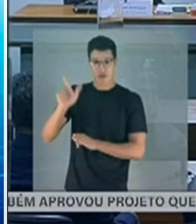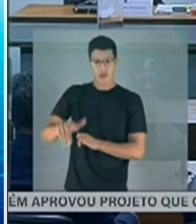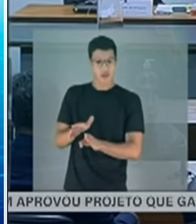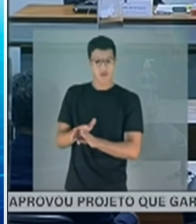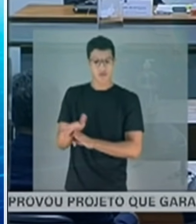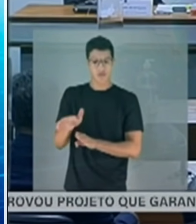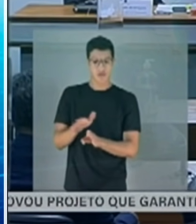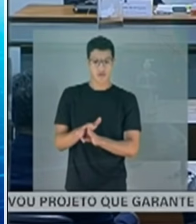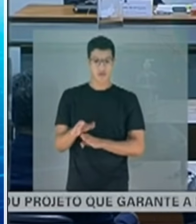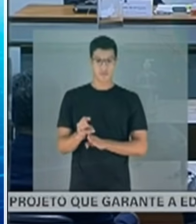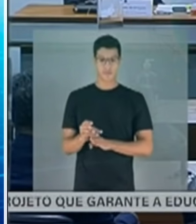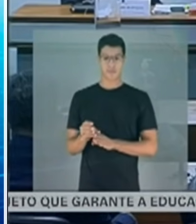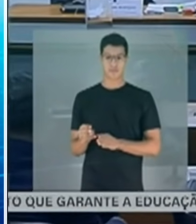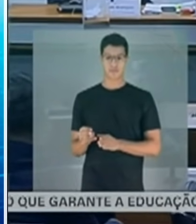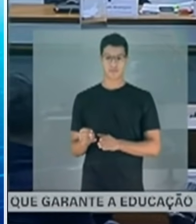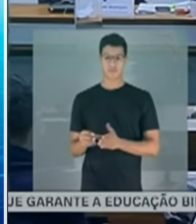conselhos e